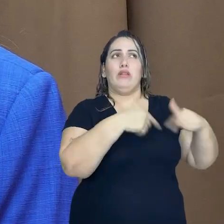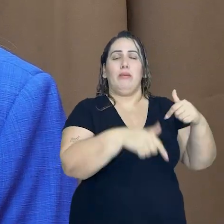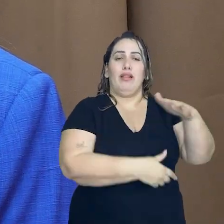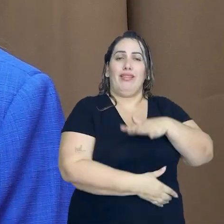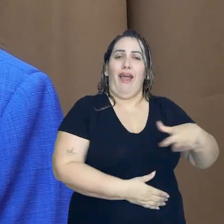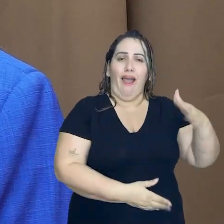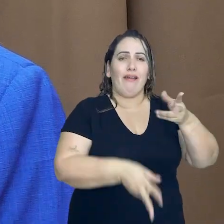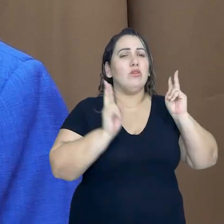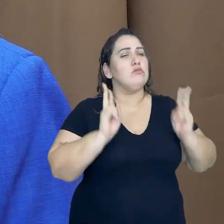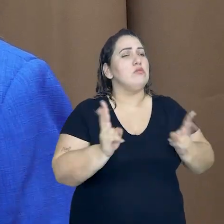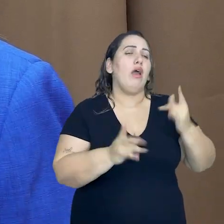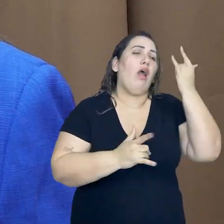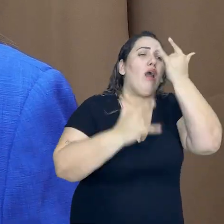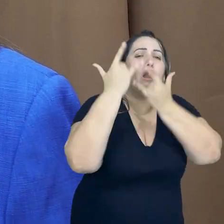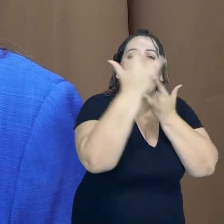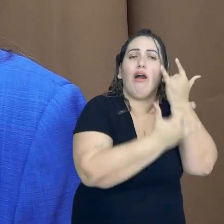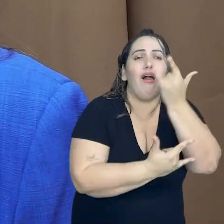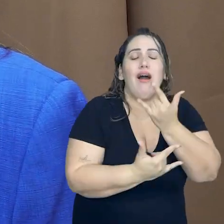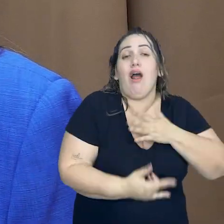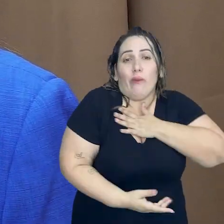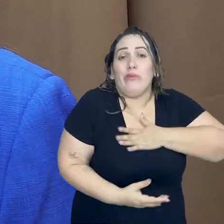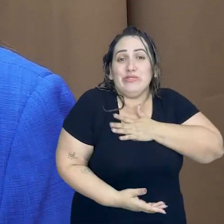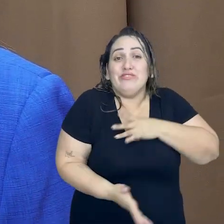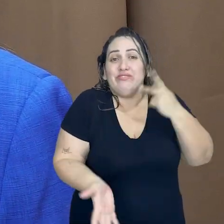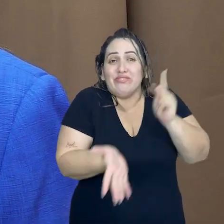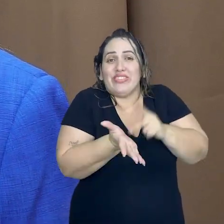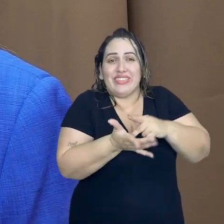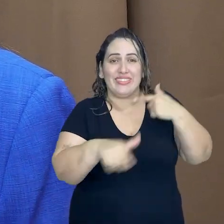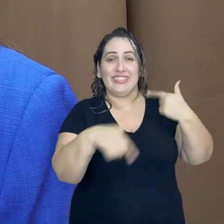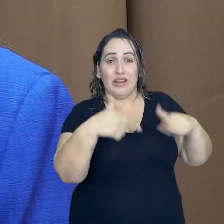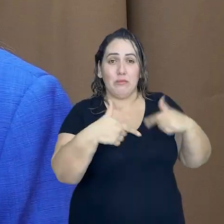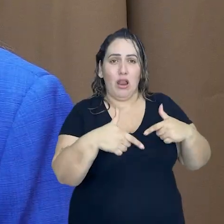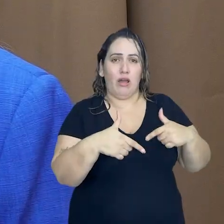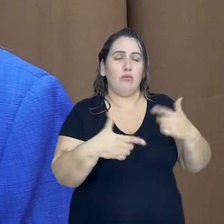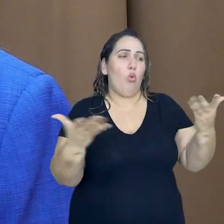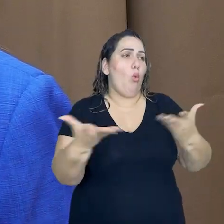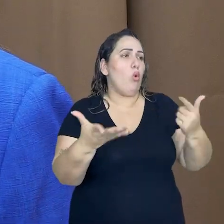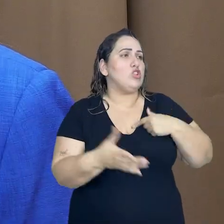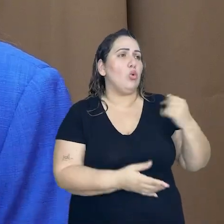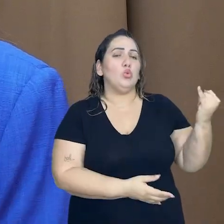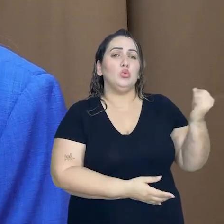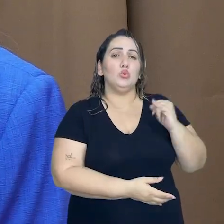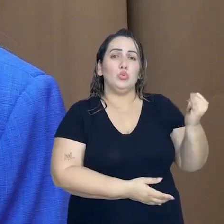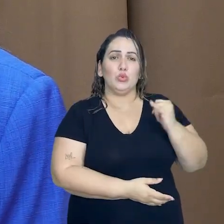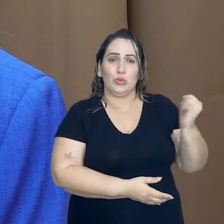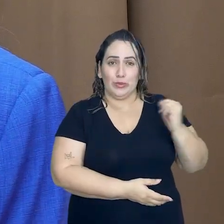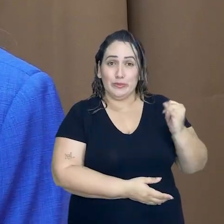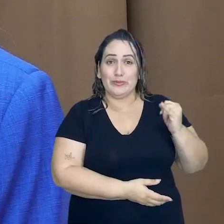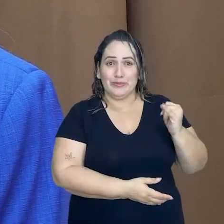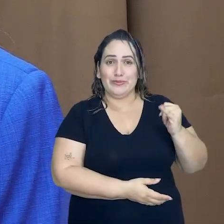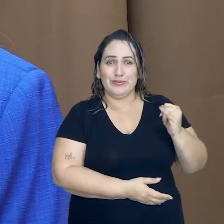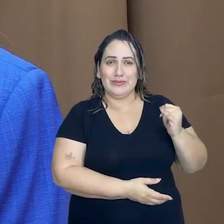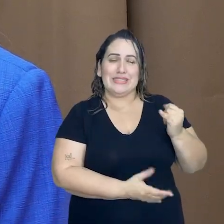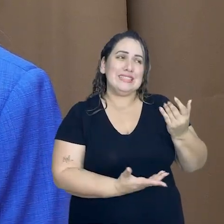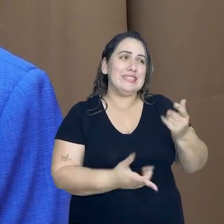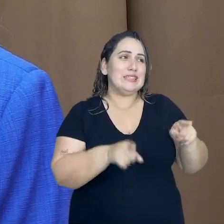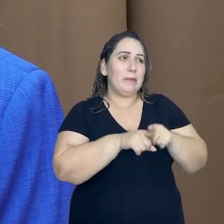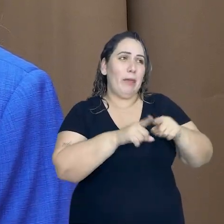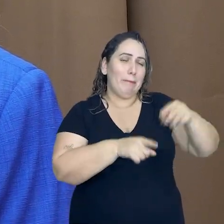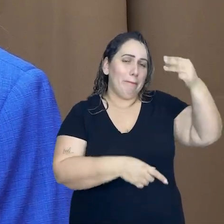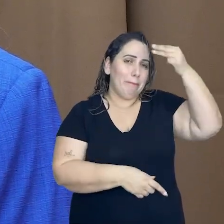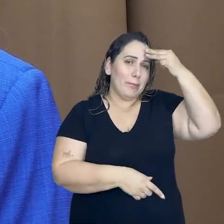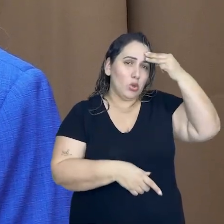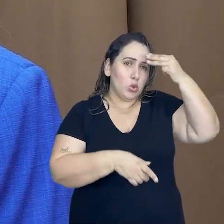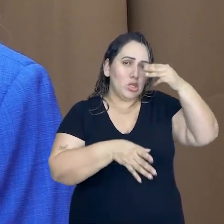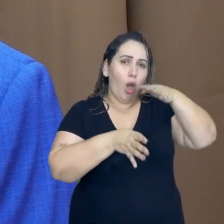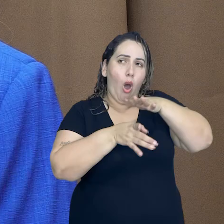estou trabalhando mais com a parte de instrutorias, né, mentorias e também